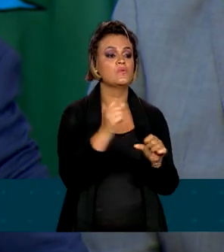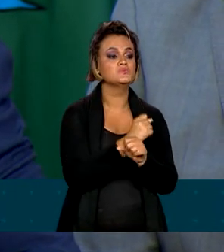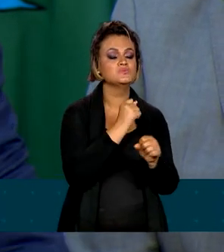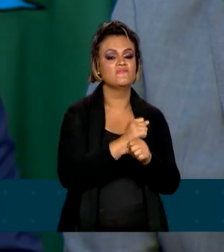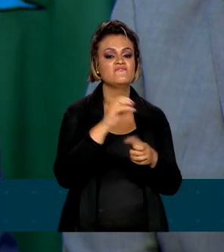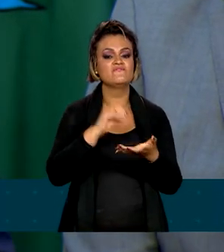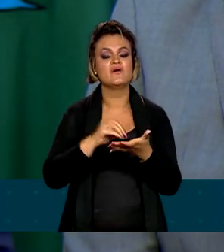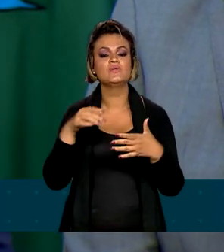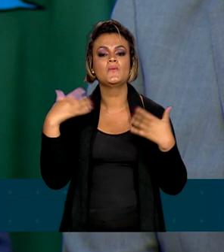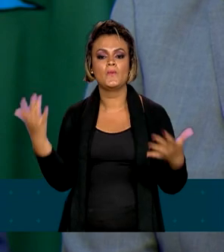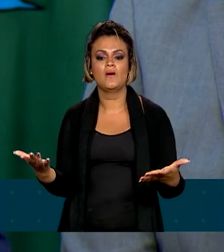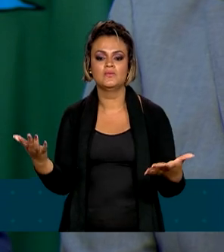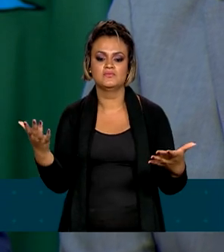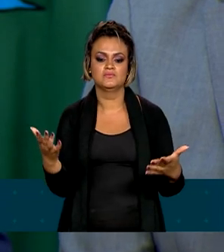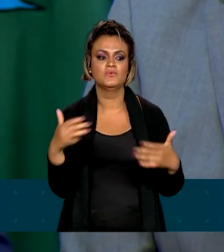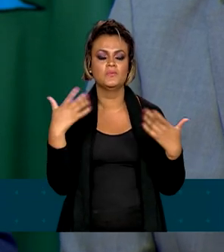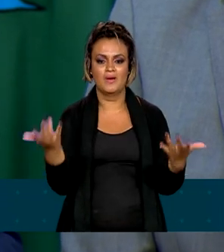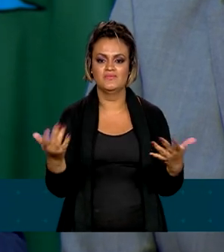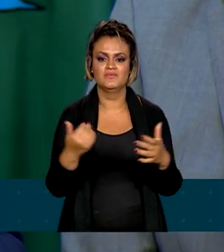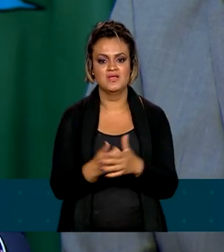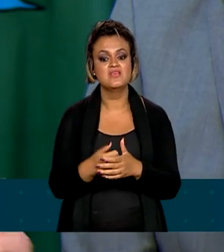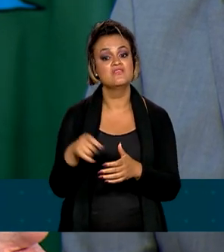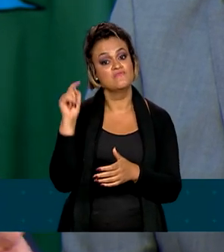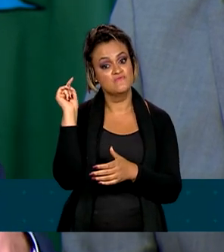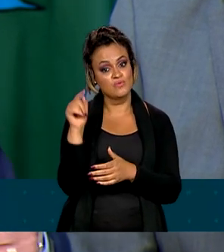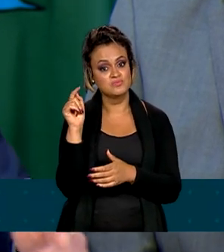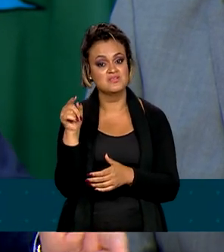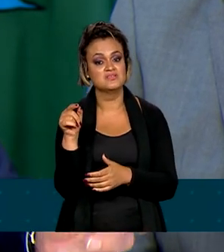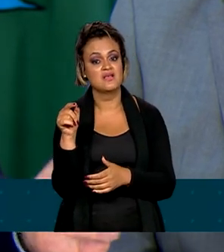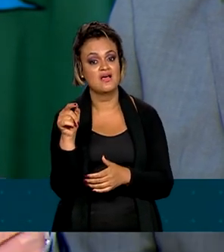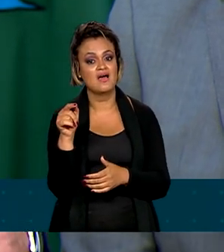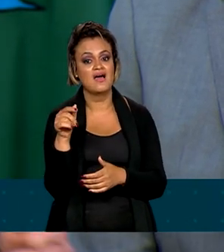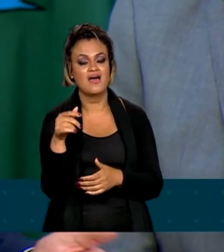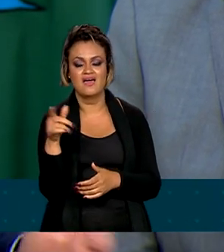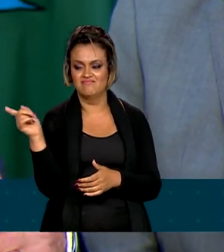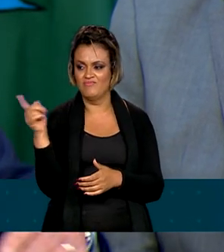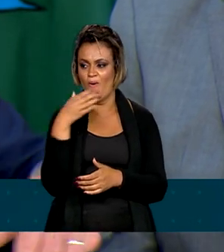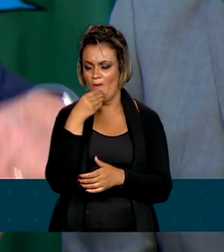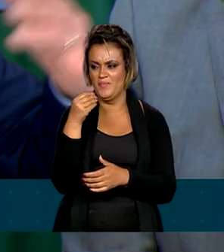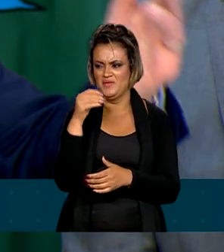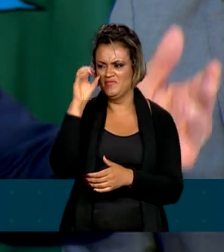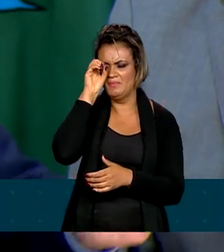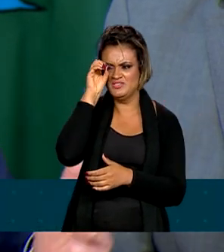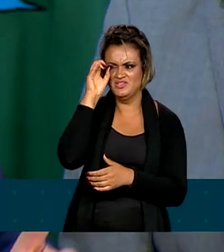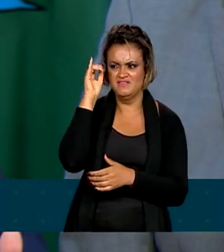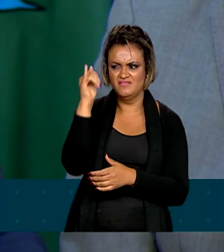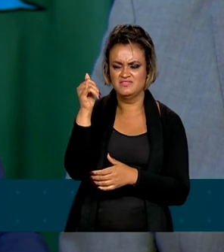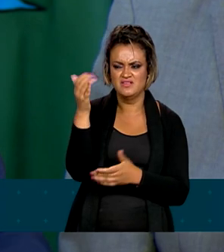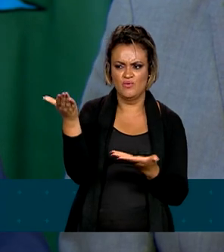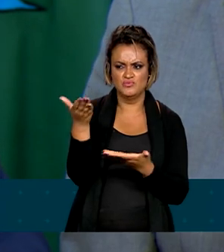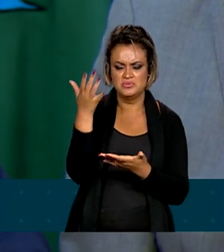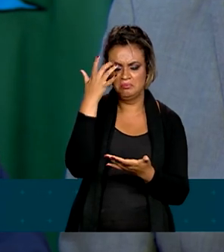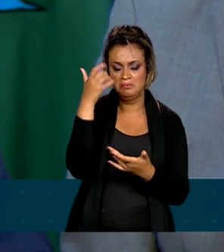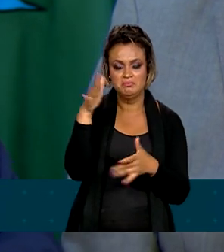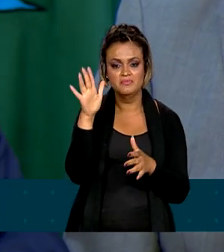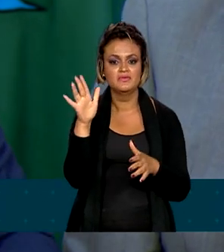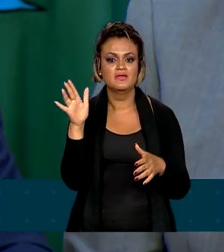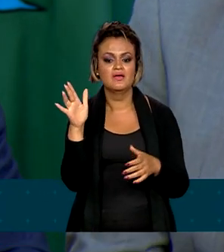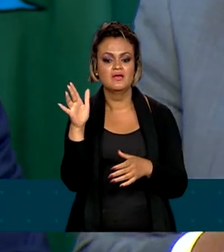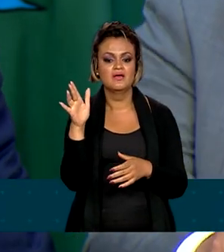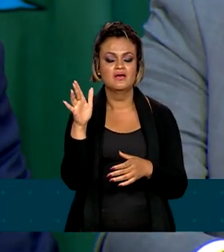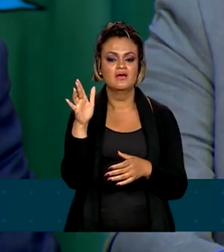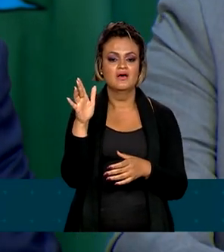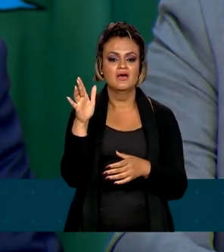de vocês que precisa ser feita. E vocês vão ter coisas que o Padilha ia avisar, não sei se é hoje, vai anunciar na marcha, mas a gente